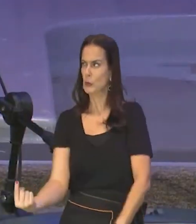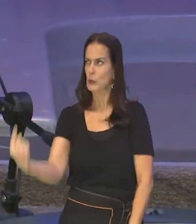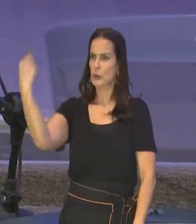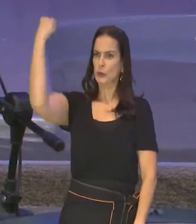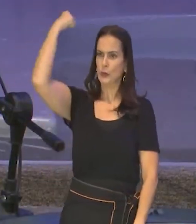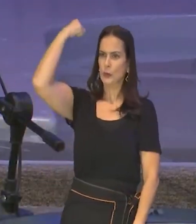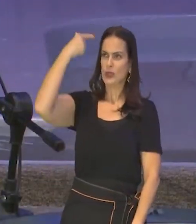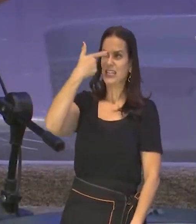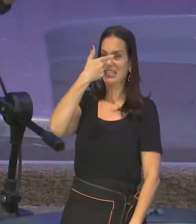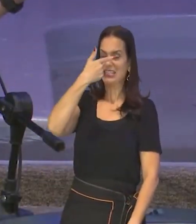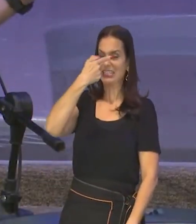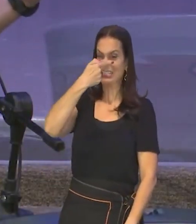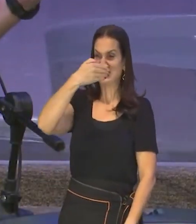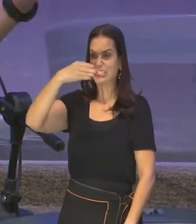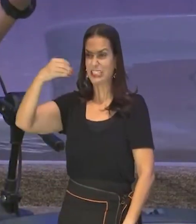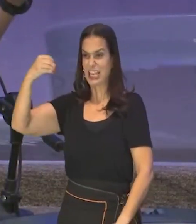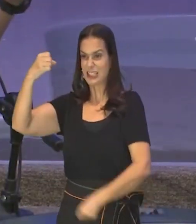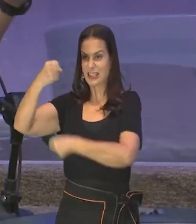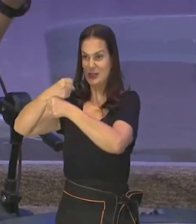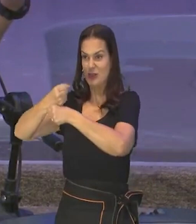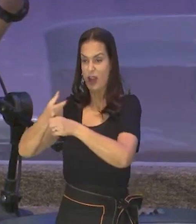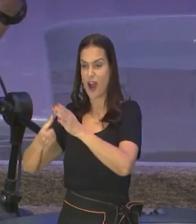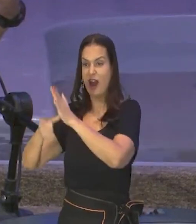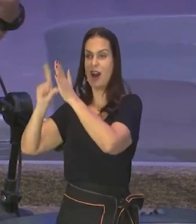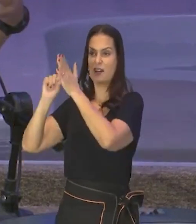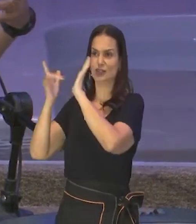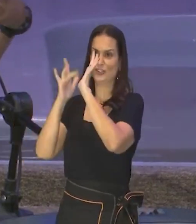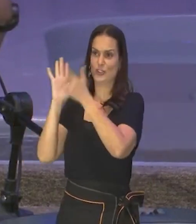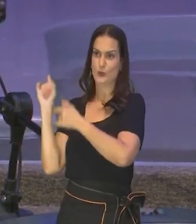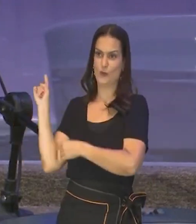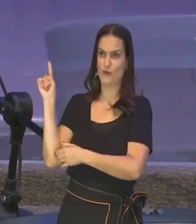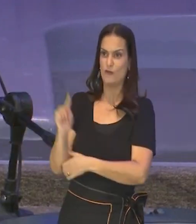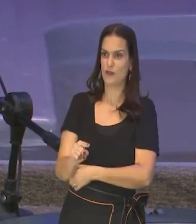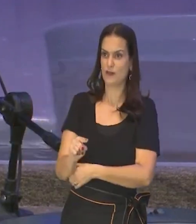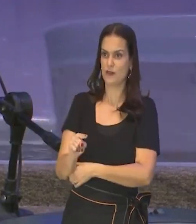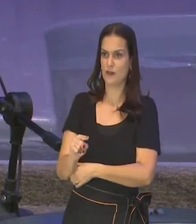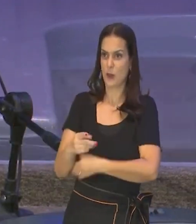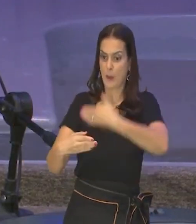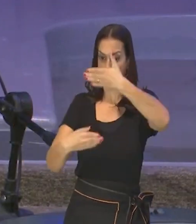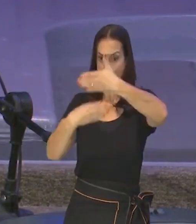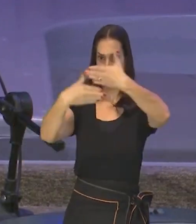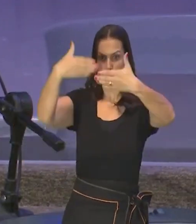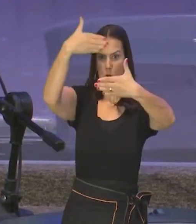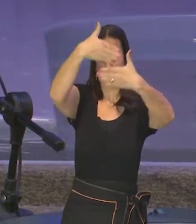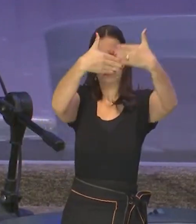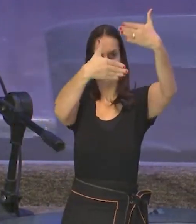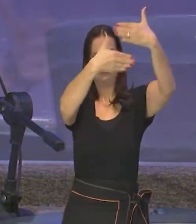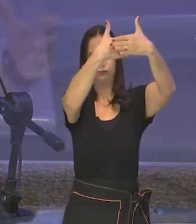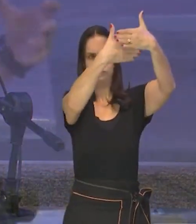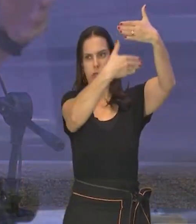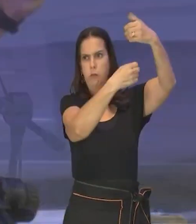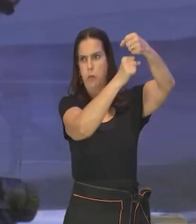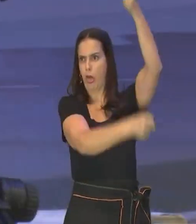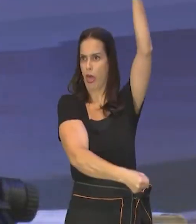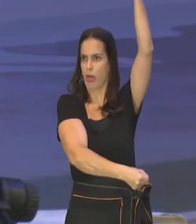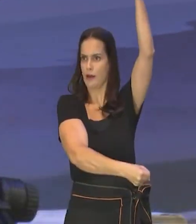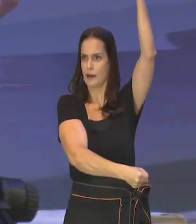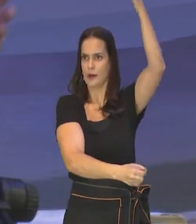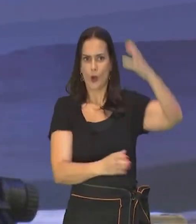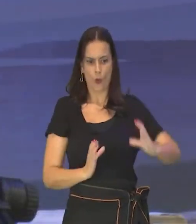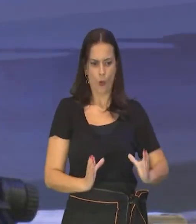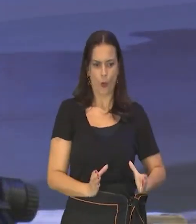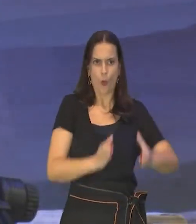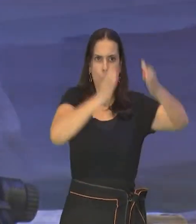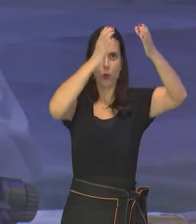antigamente, 700 anos antes de Cristo, com aquelas muralhas, com aquelas